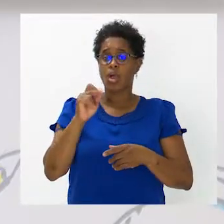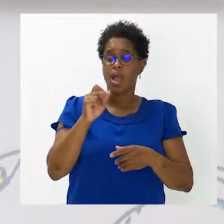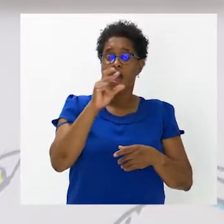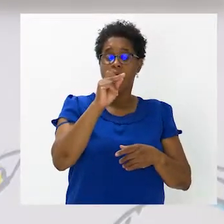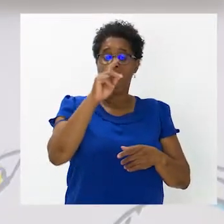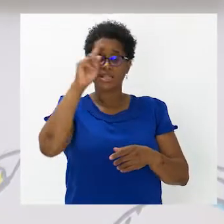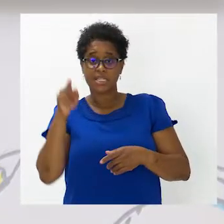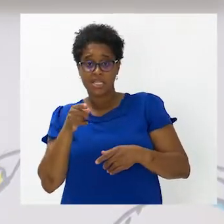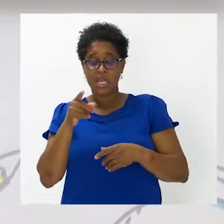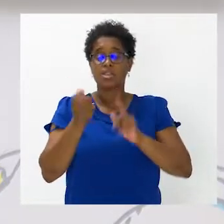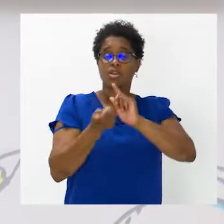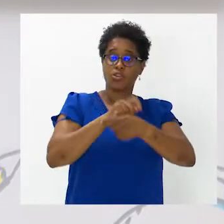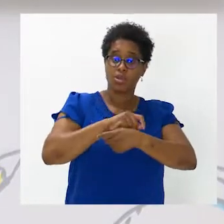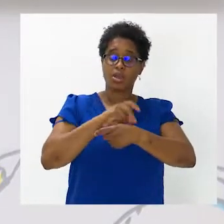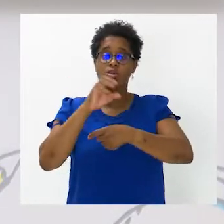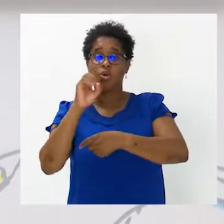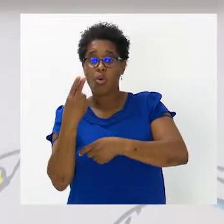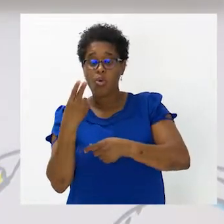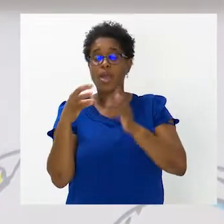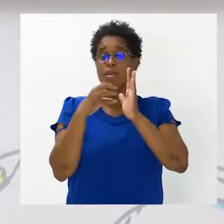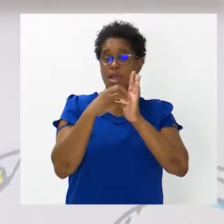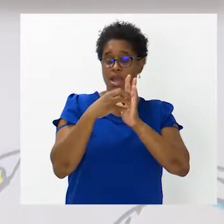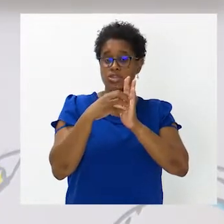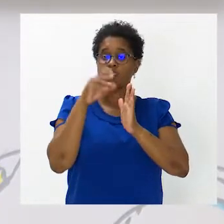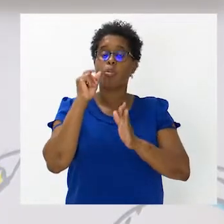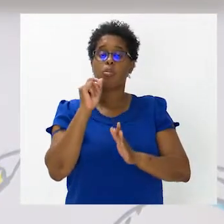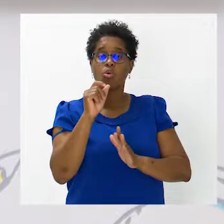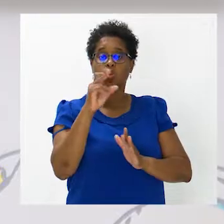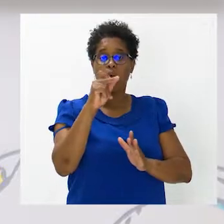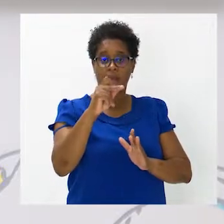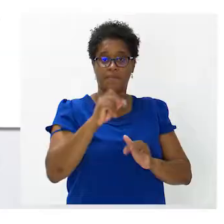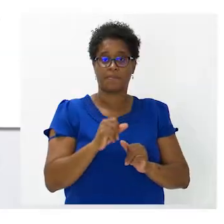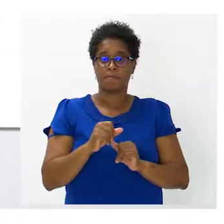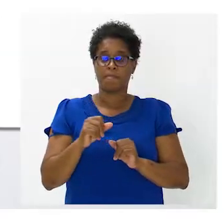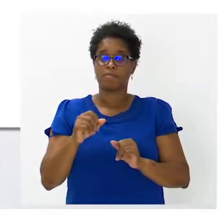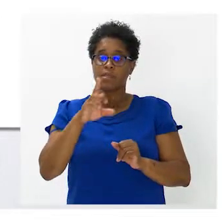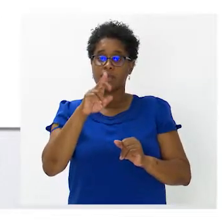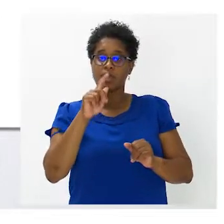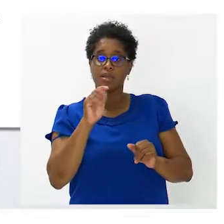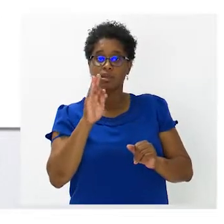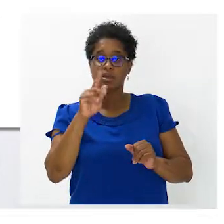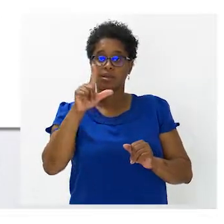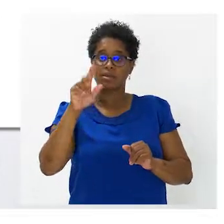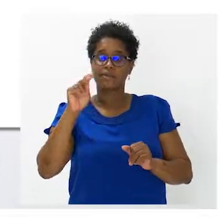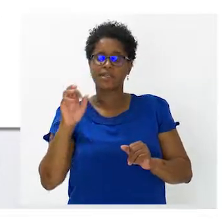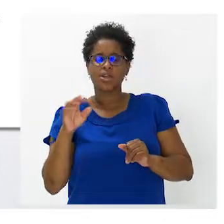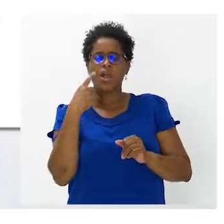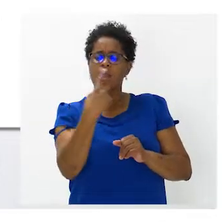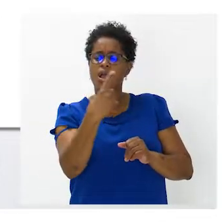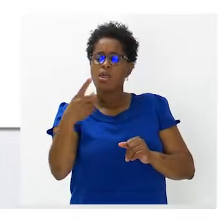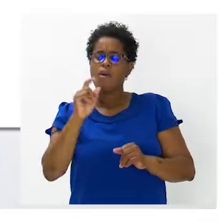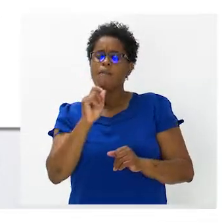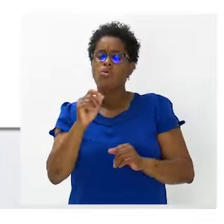linha é o transformado ou é a imagem do ponto A. Na reflexão, cada ponto e a